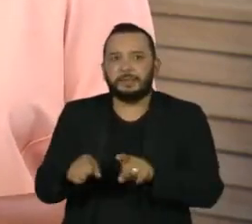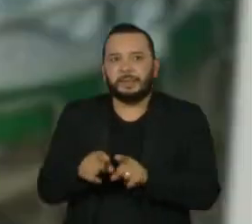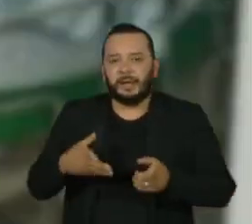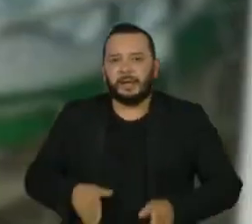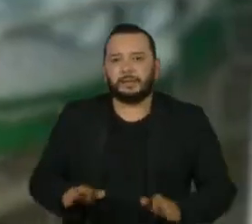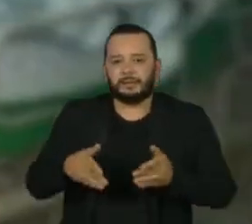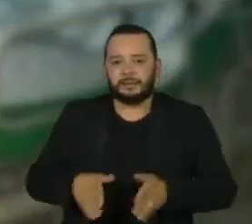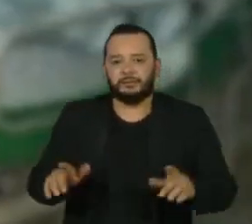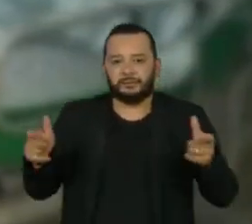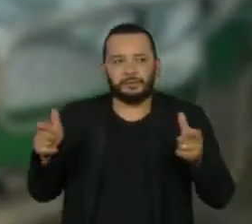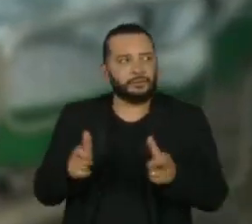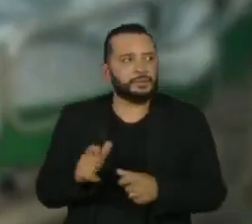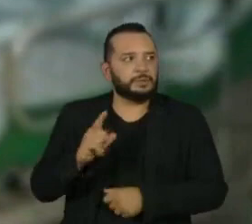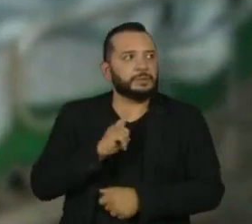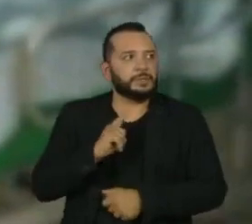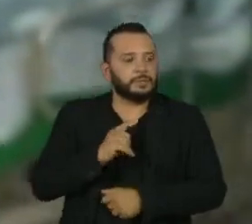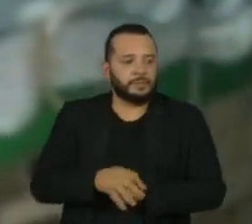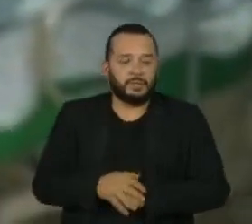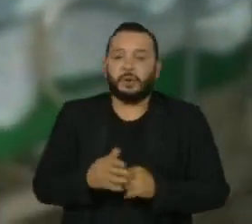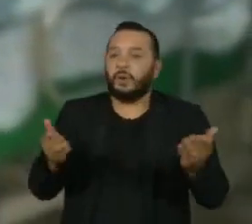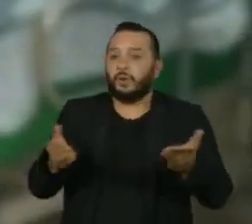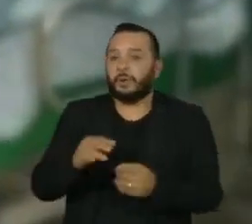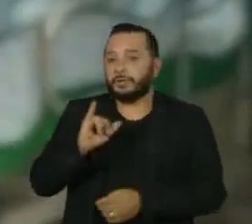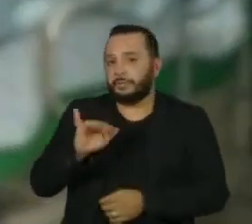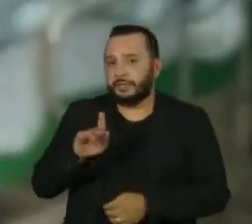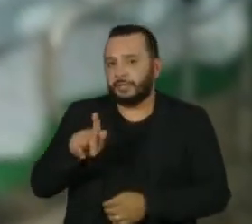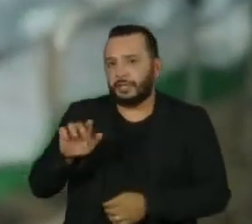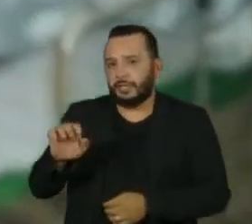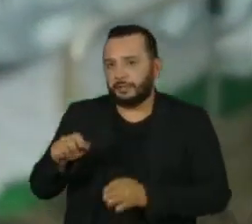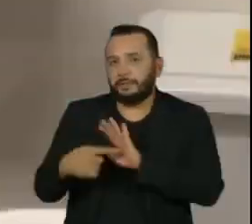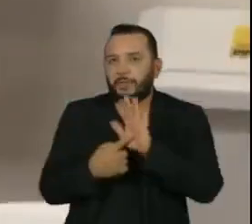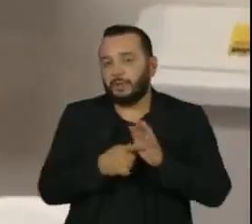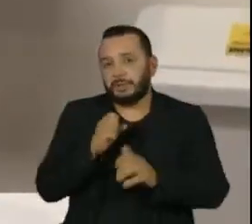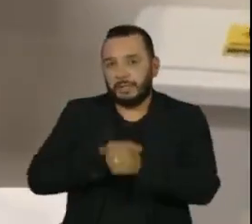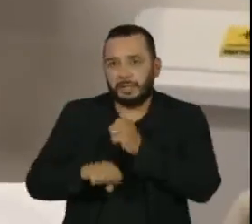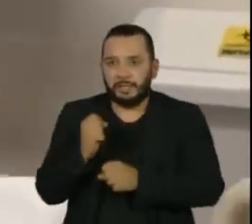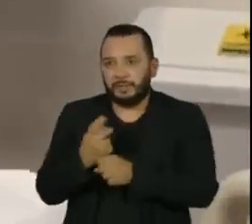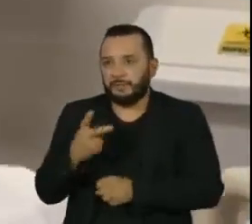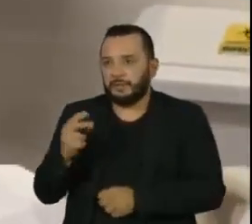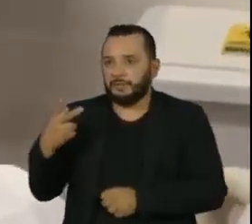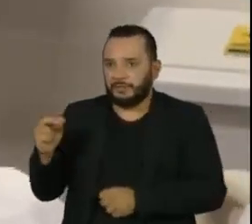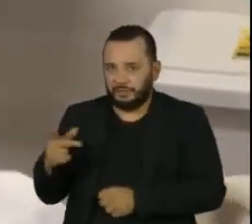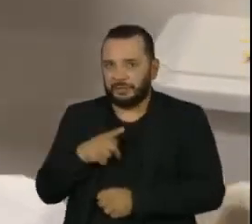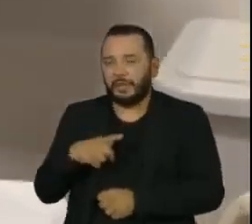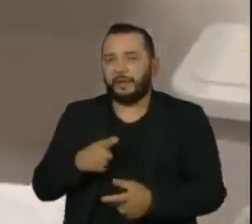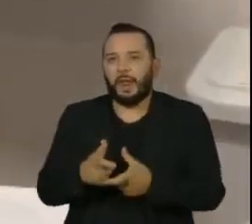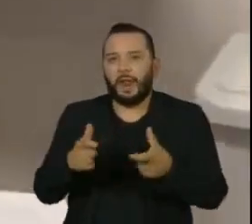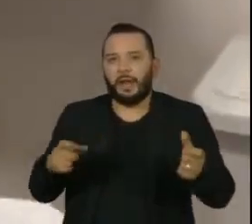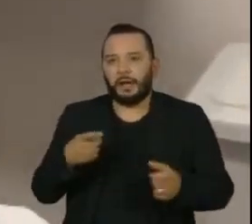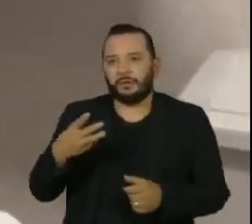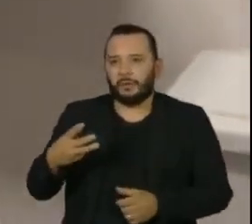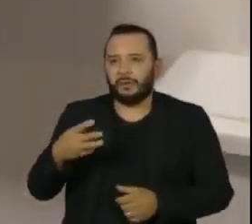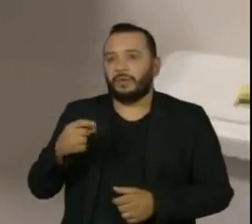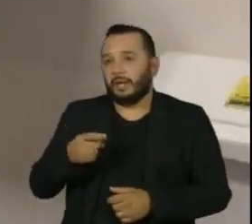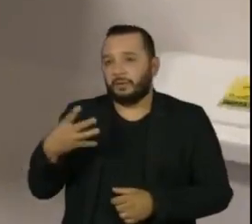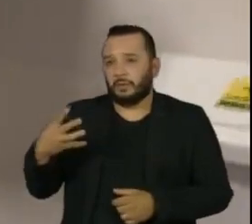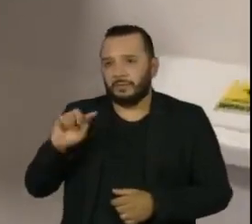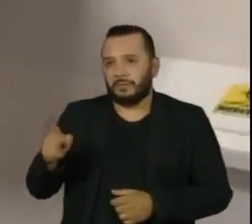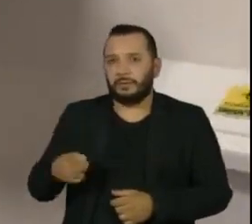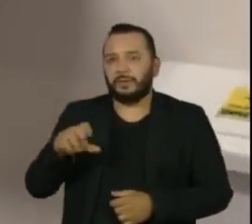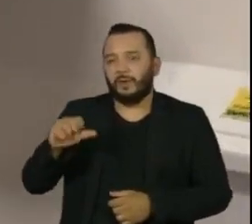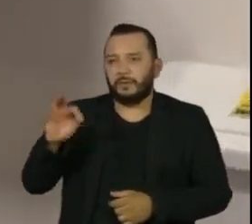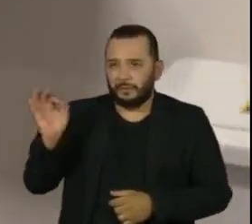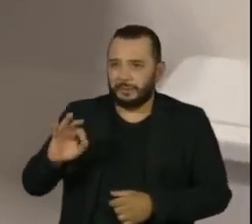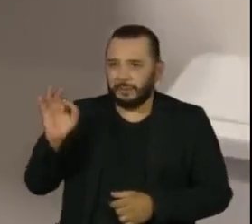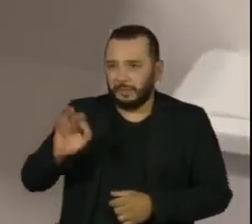nascimentos. Números divulgados hoje pelo IBGE mostram que em 2020 houve crescimento de 14,9% nas